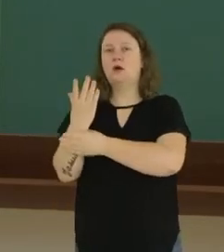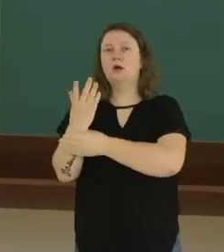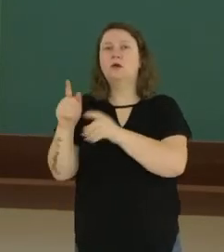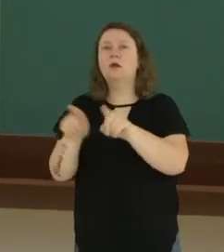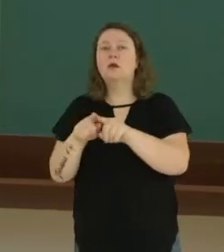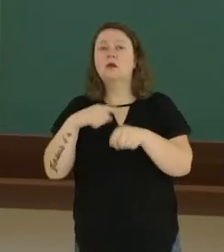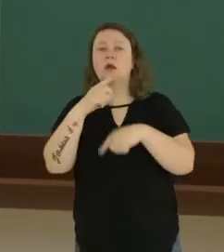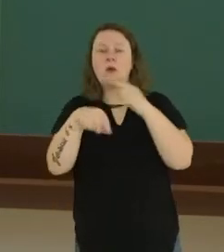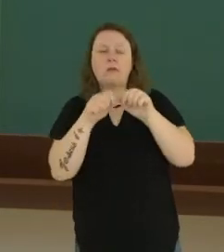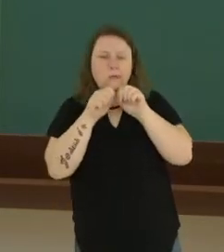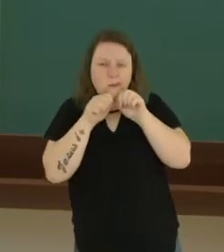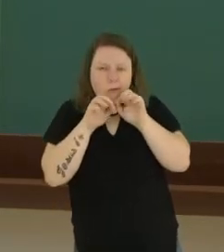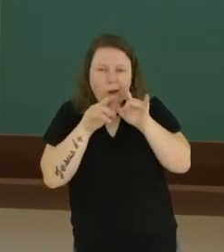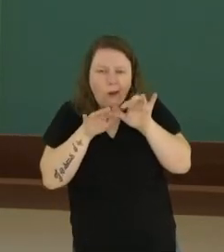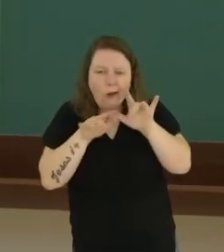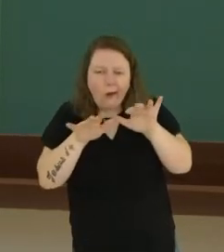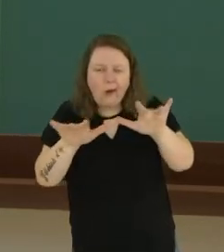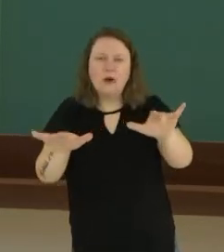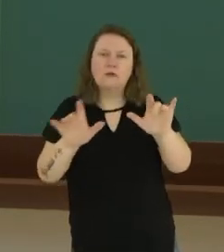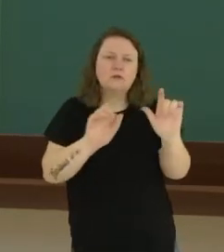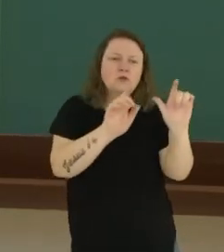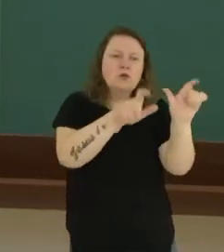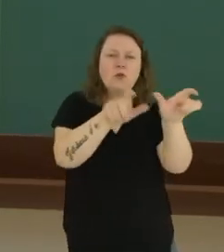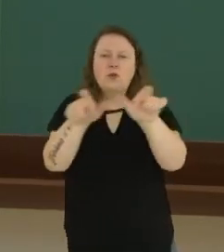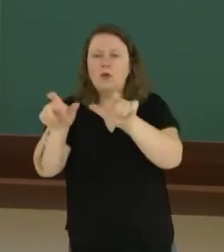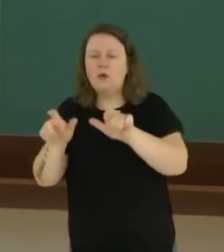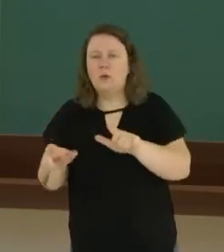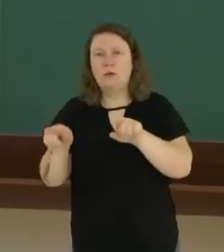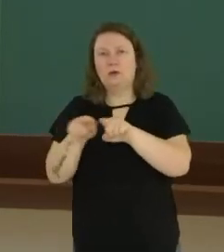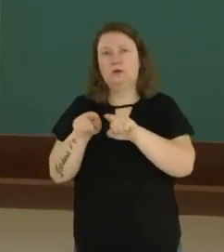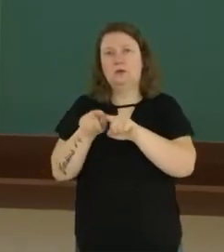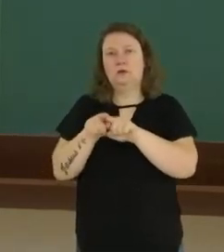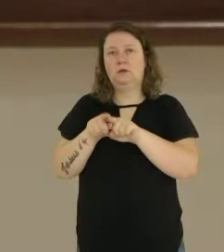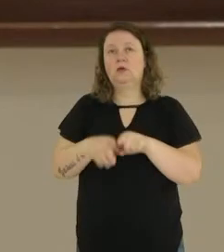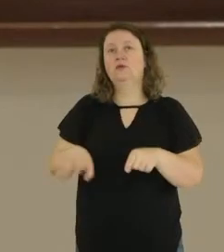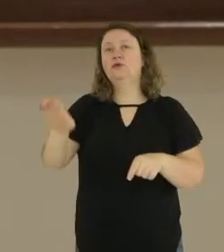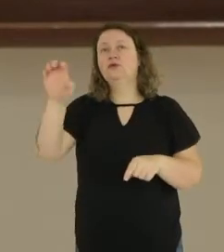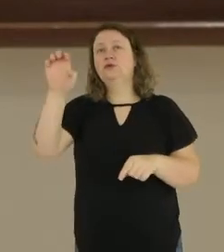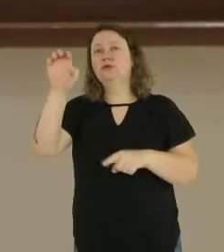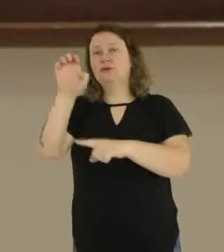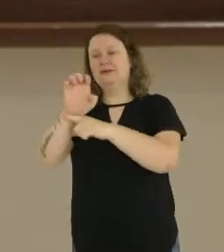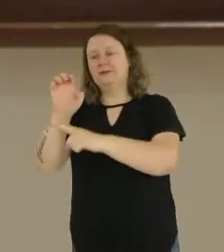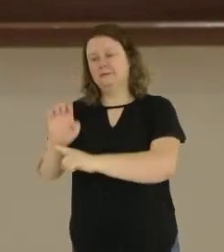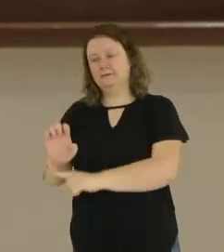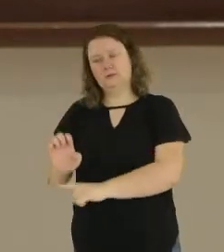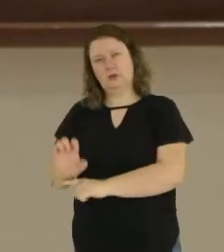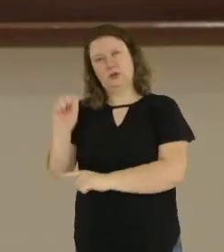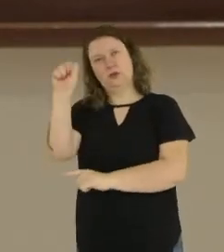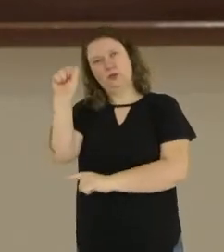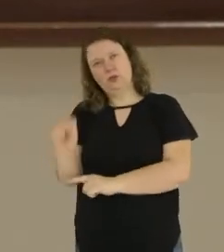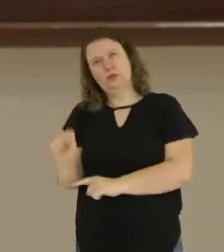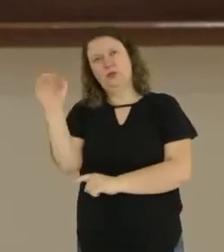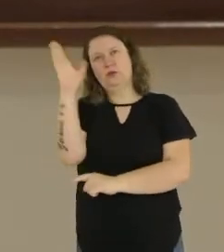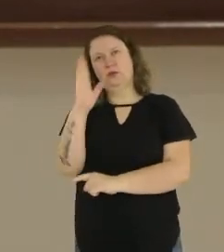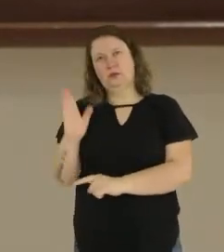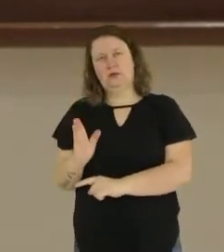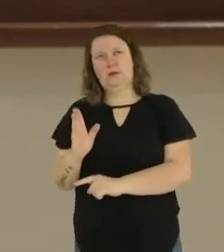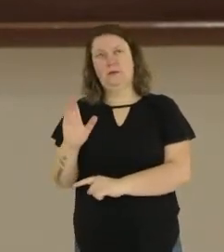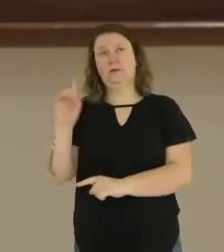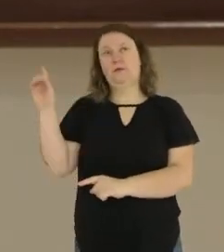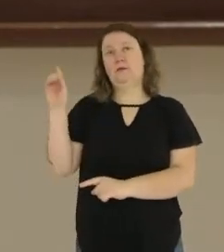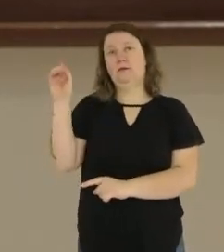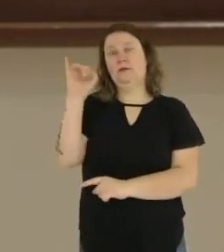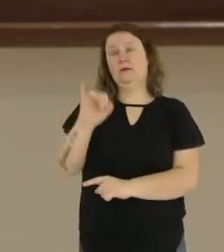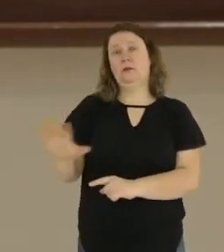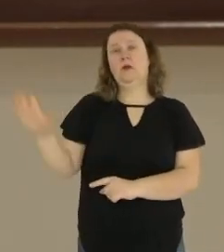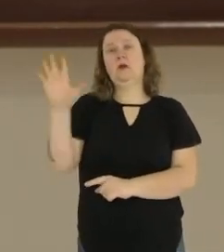estar localizadas em outras regiões aqui dos estados do sul do Brasil, né? Aqui a gente tem uma imagem que